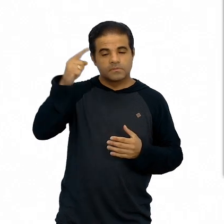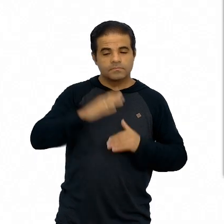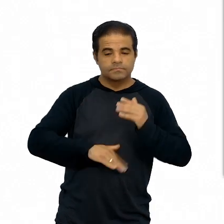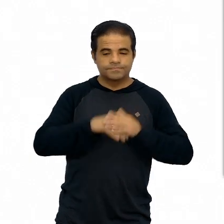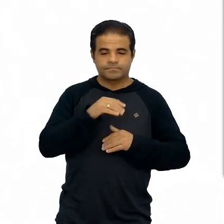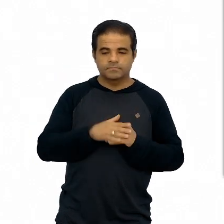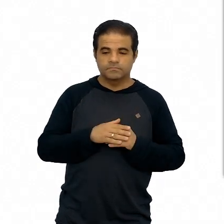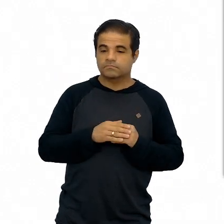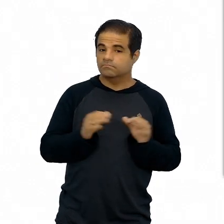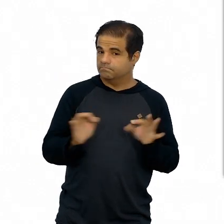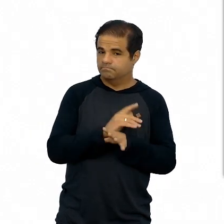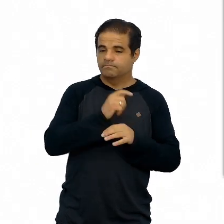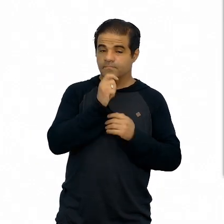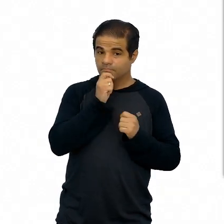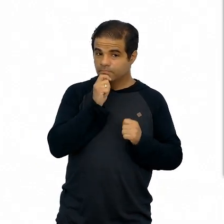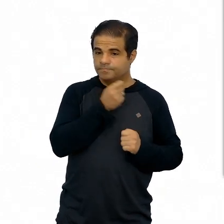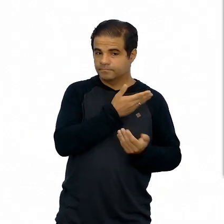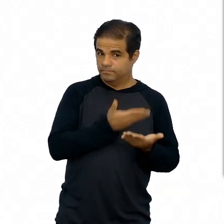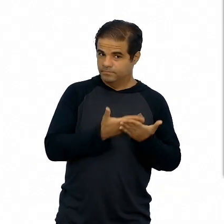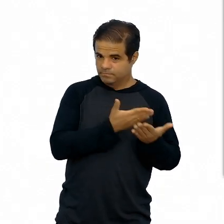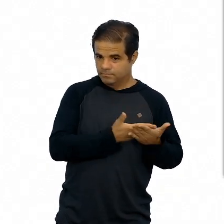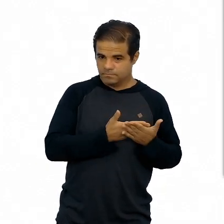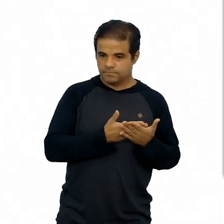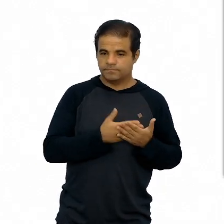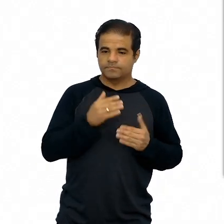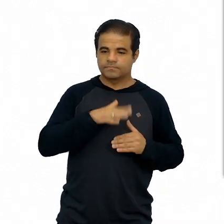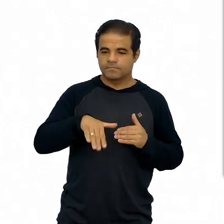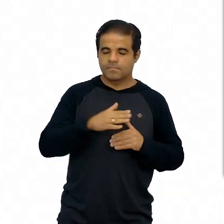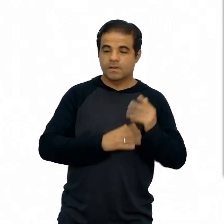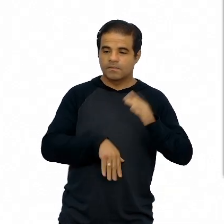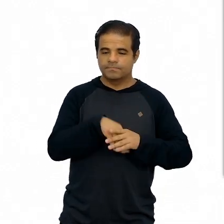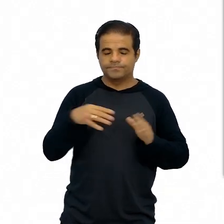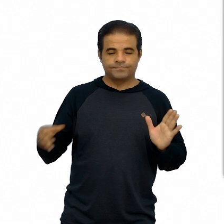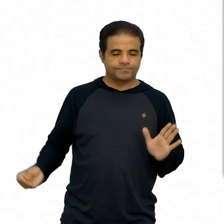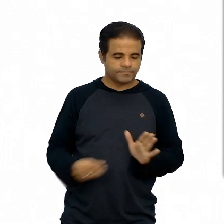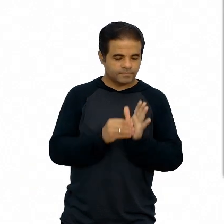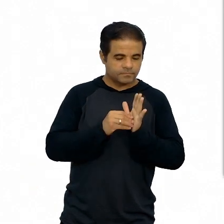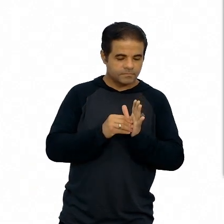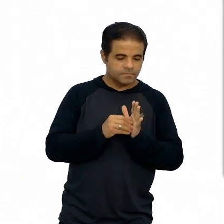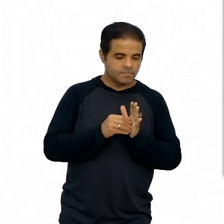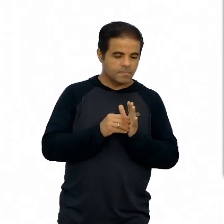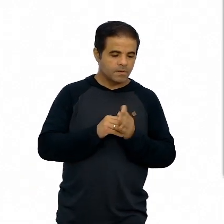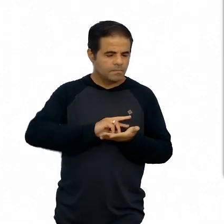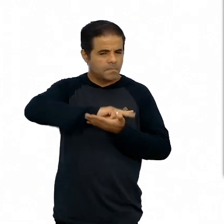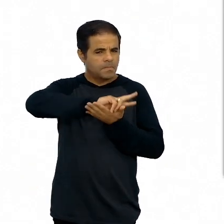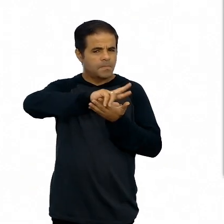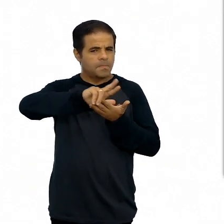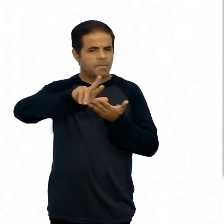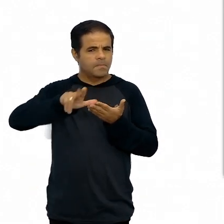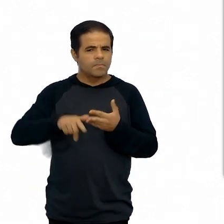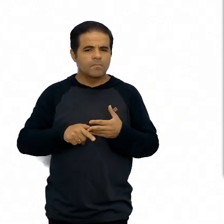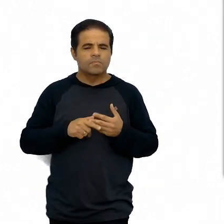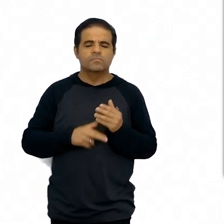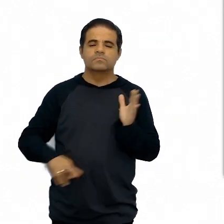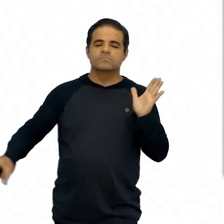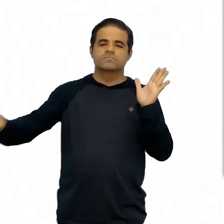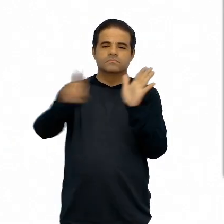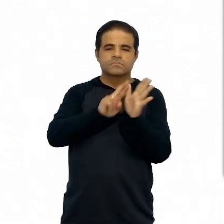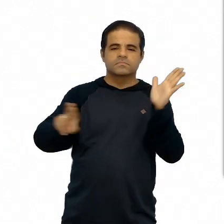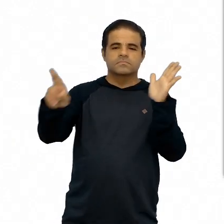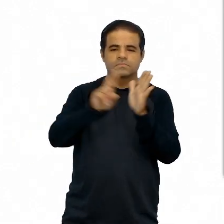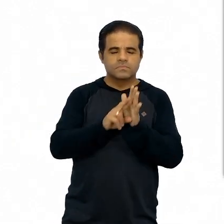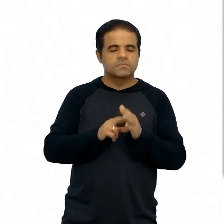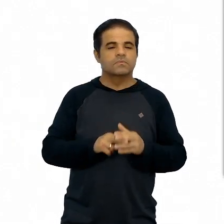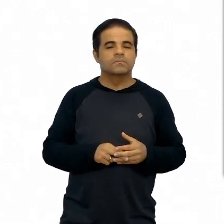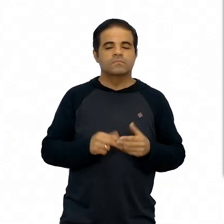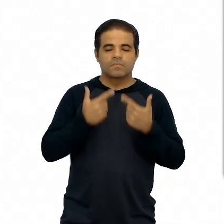e incompletos dos estudantes, tal como expressos por eles, nas mais diferentes representações,